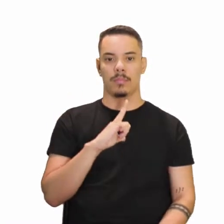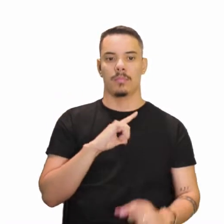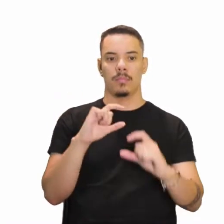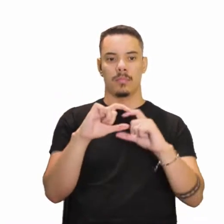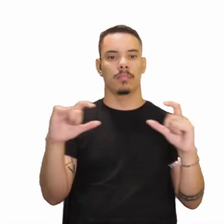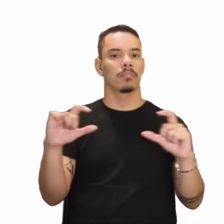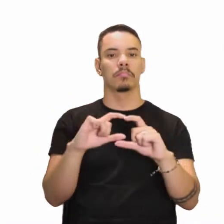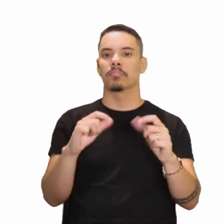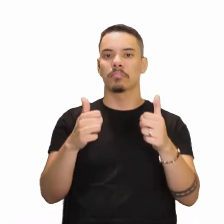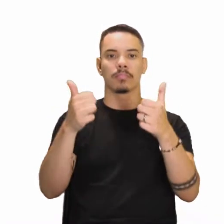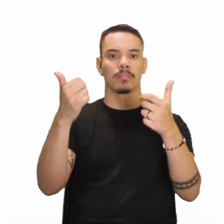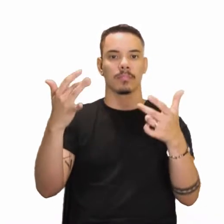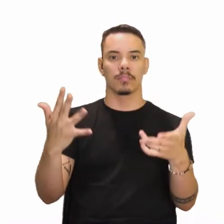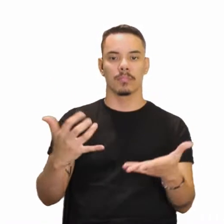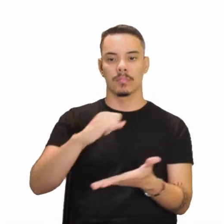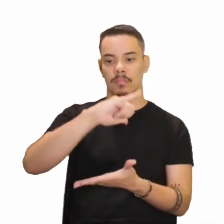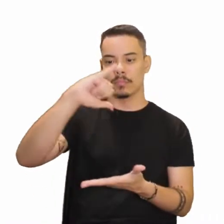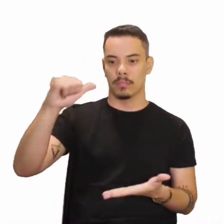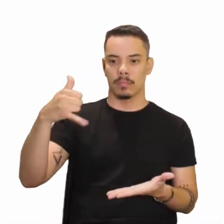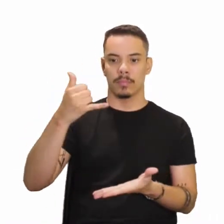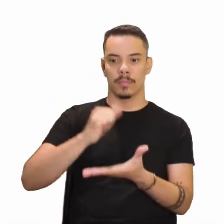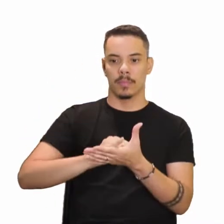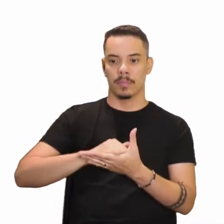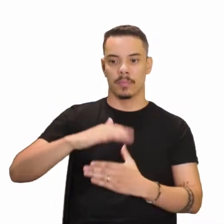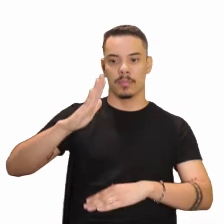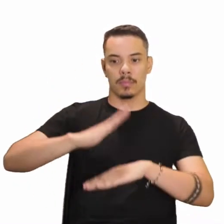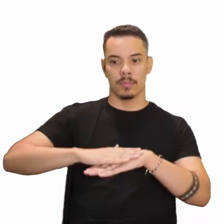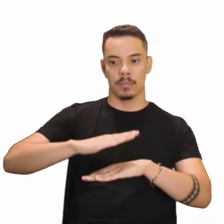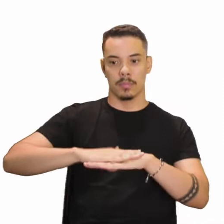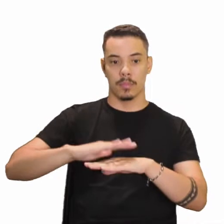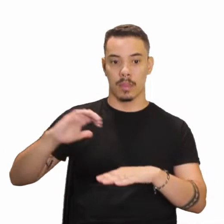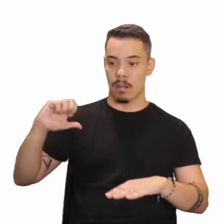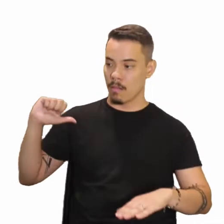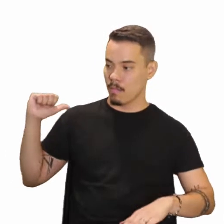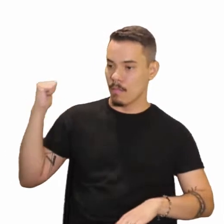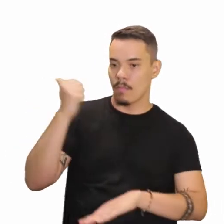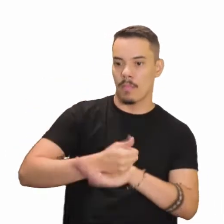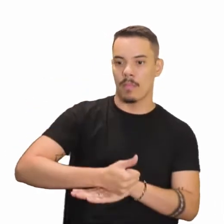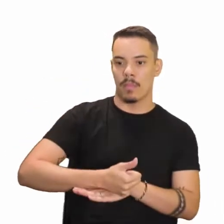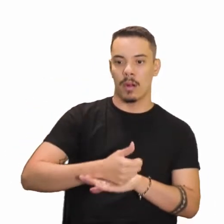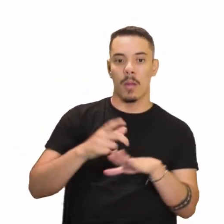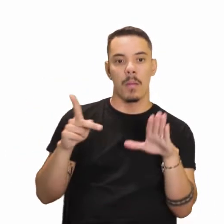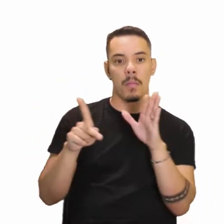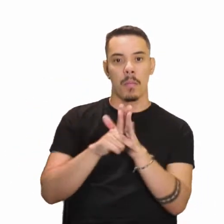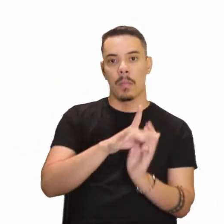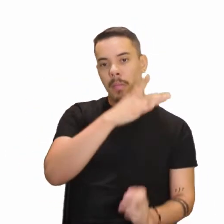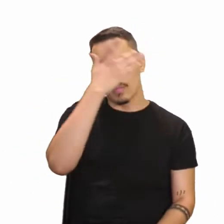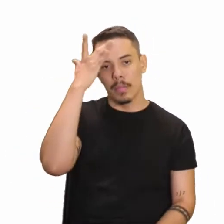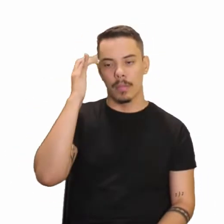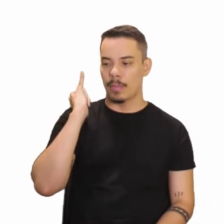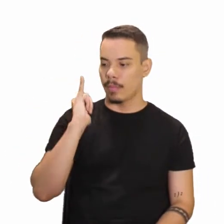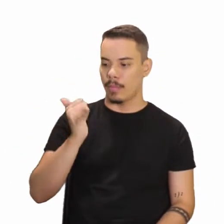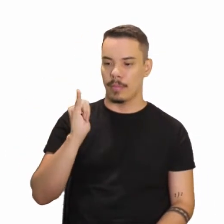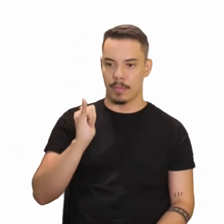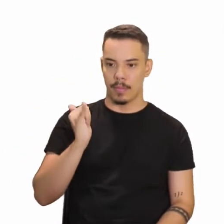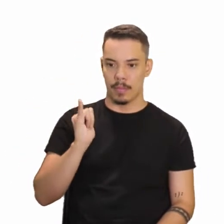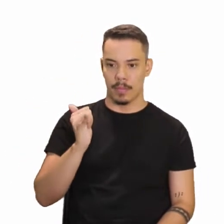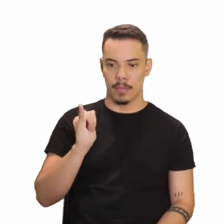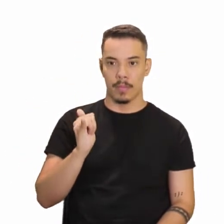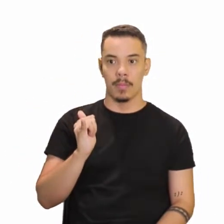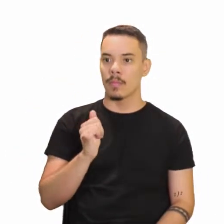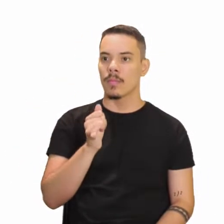explicando que a fala né intervenção do narrador Tá certo